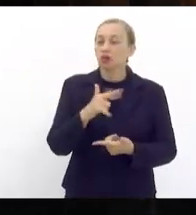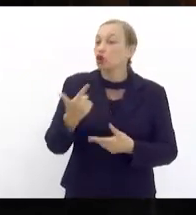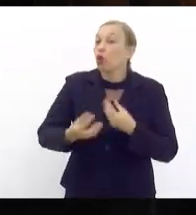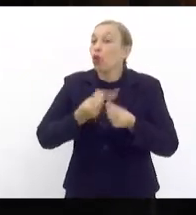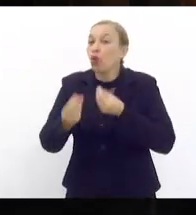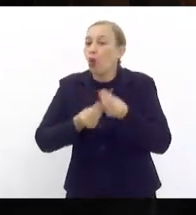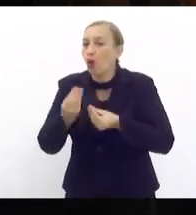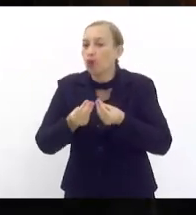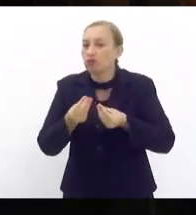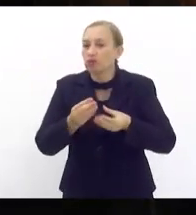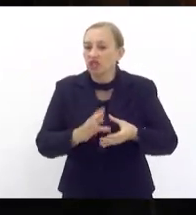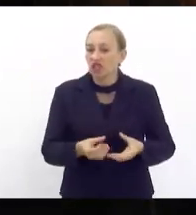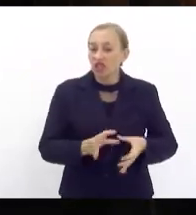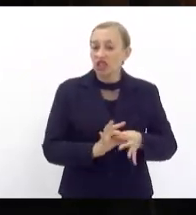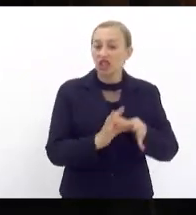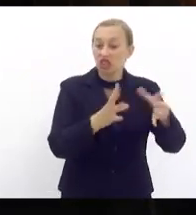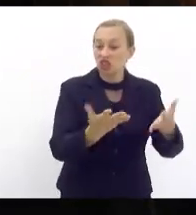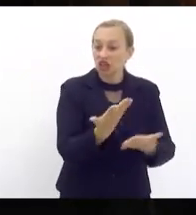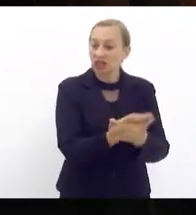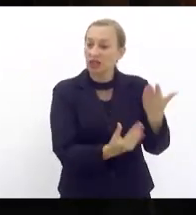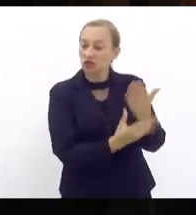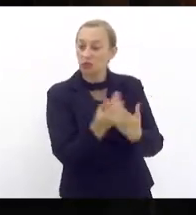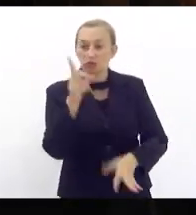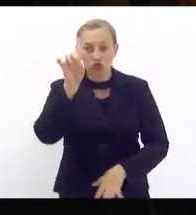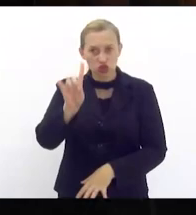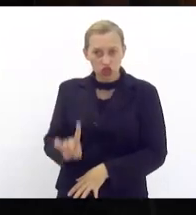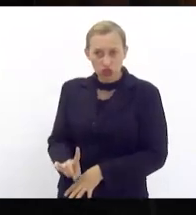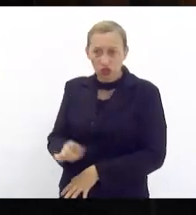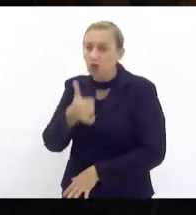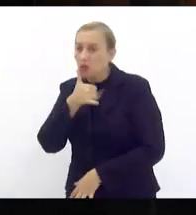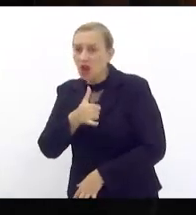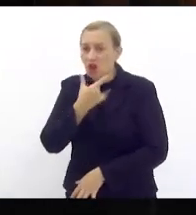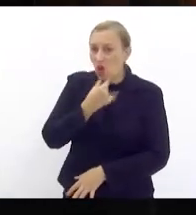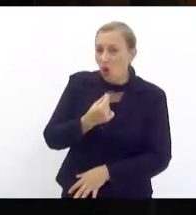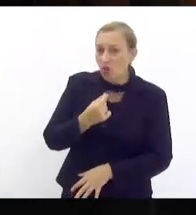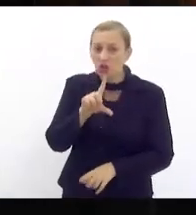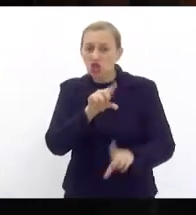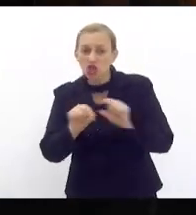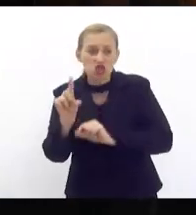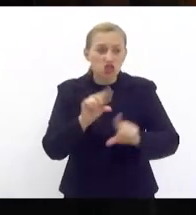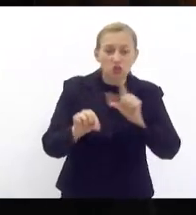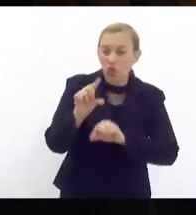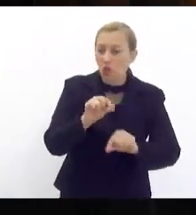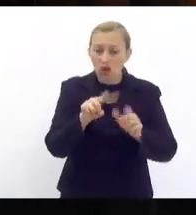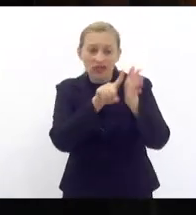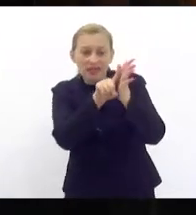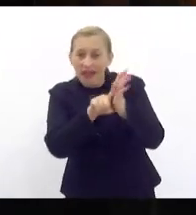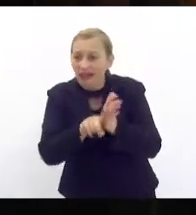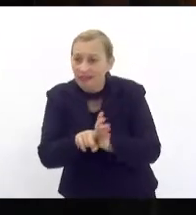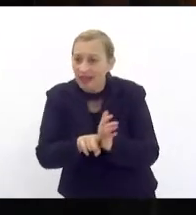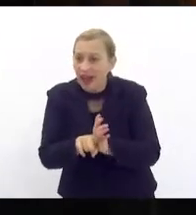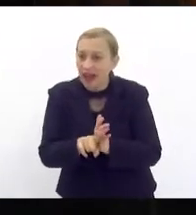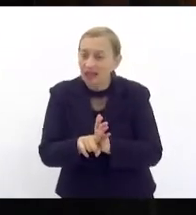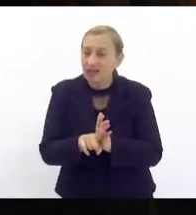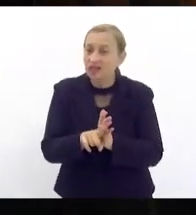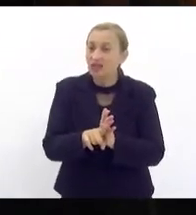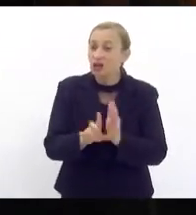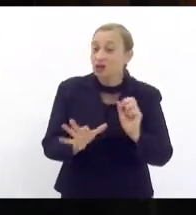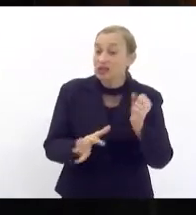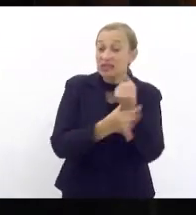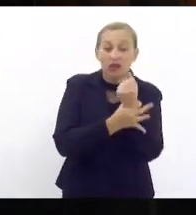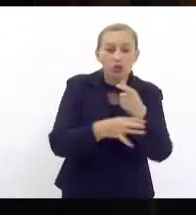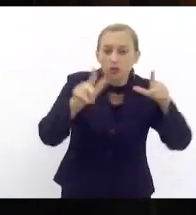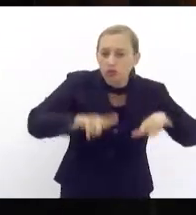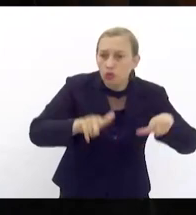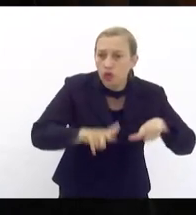para deixar na mão dos diretores e das diretoras decisões e avaliações e análises sobre a segurança naquele território